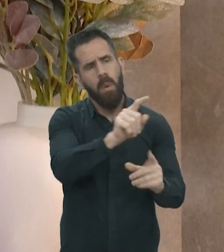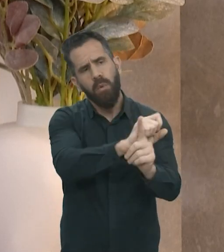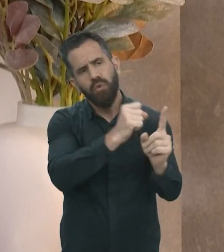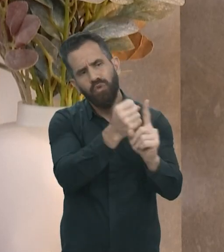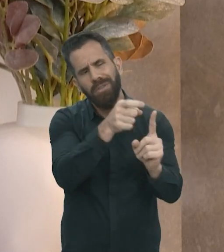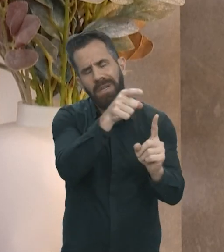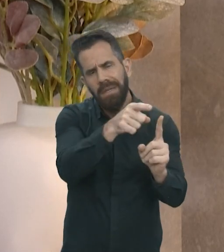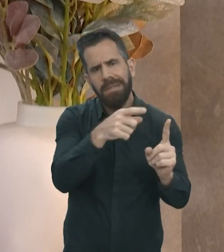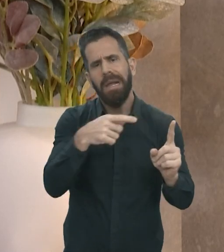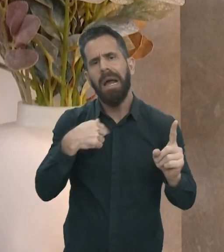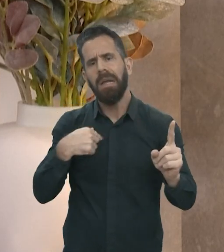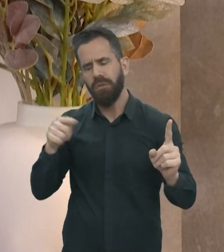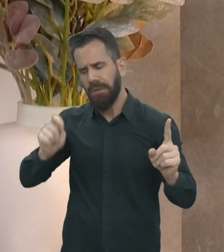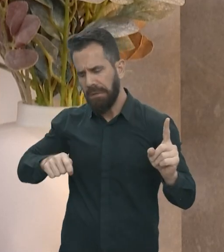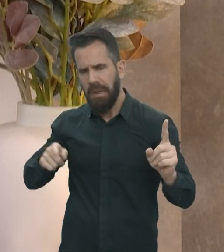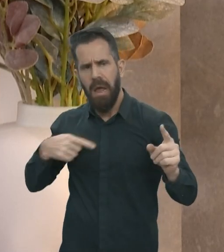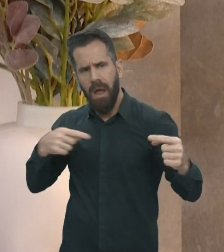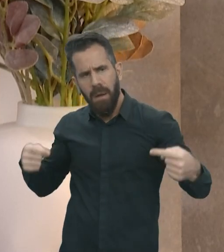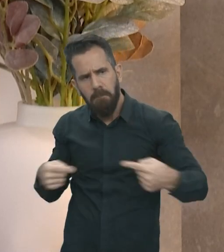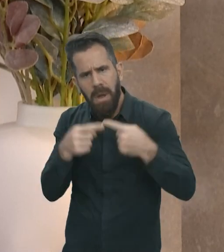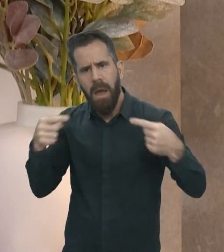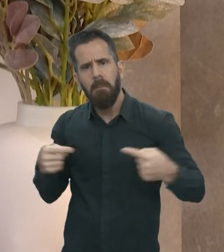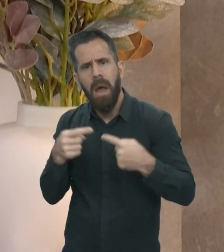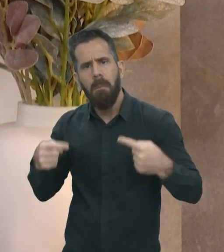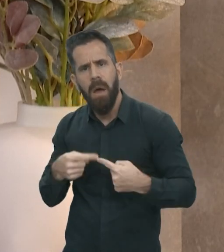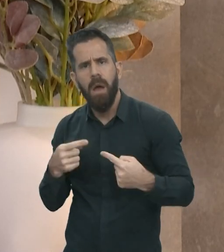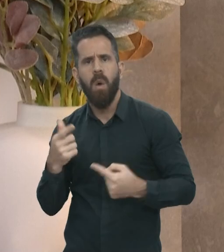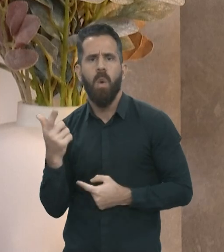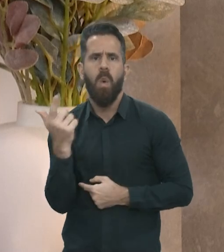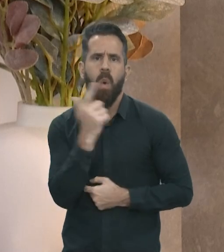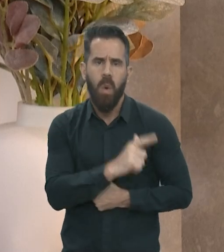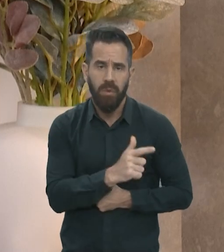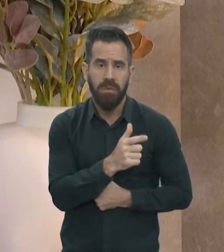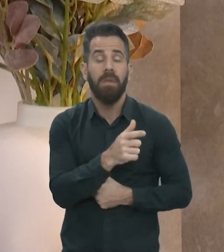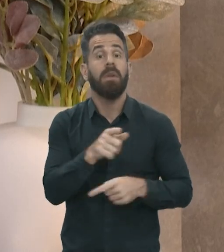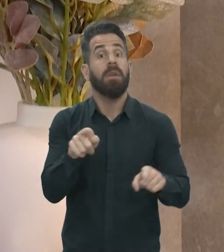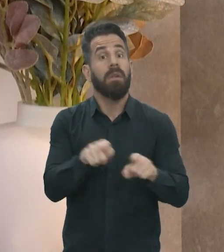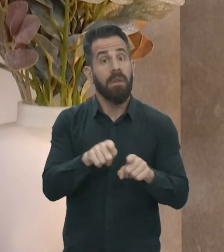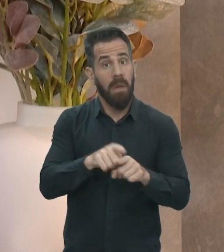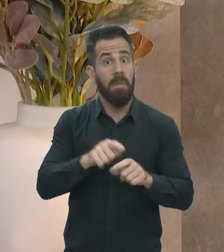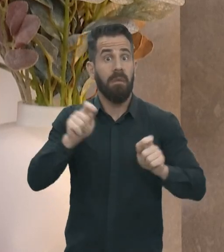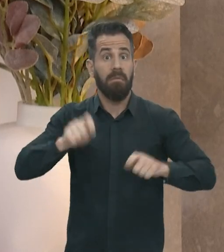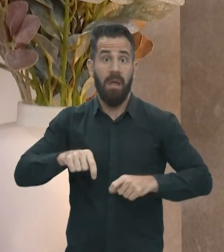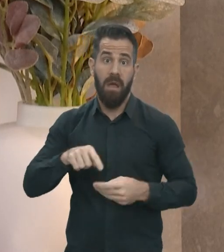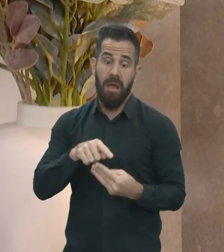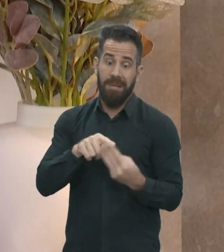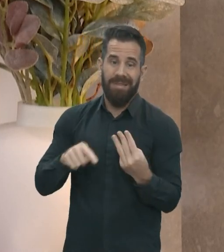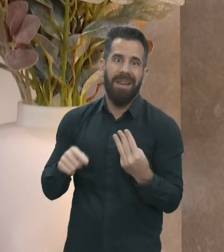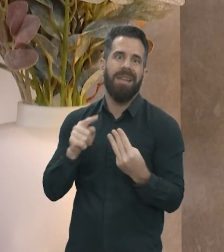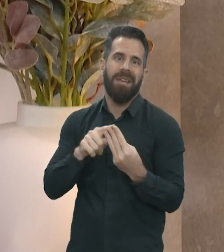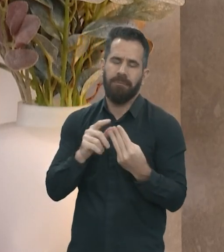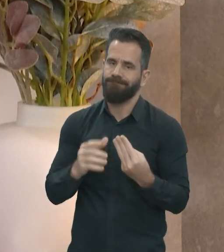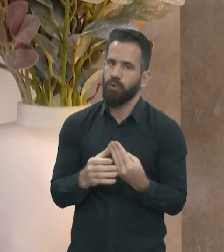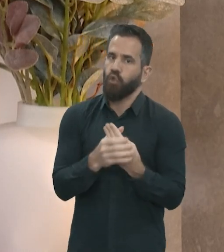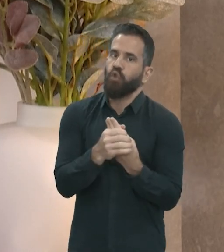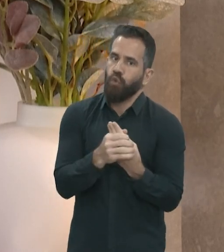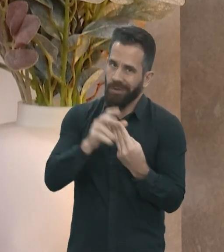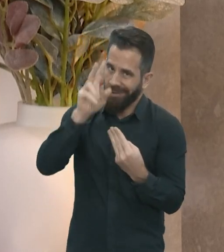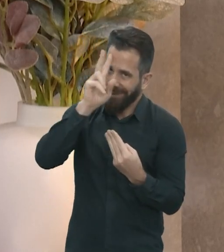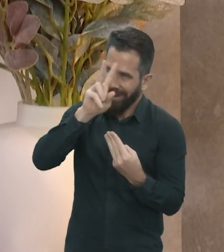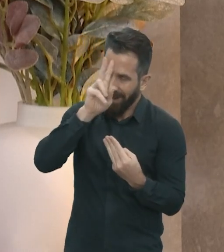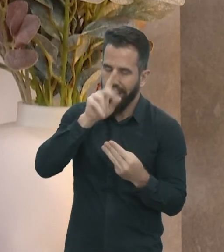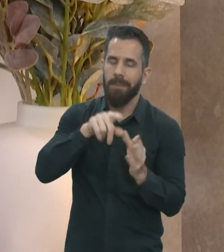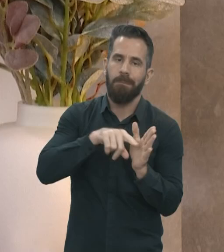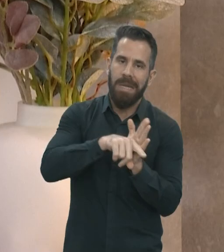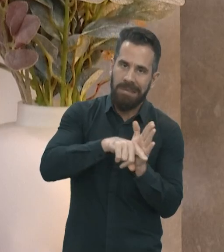dar condições plenas e, consequentemente, promovermos o ensino, pesquisa e extensão de forma indissociável, mas na